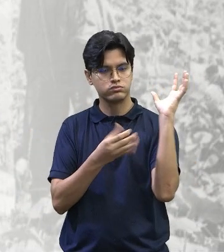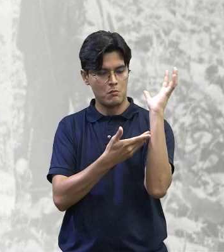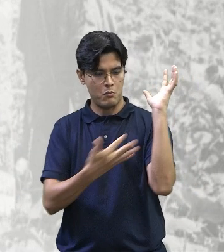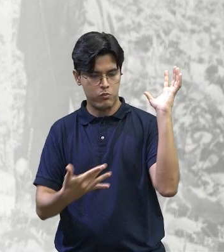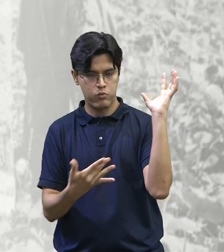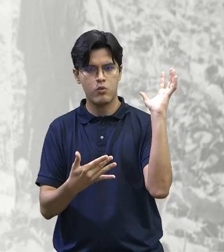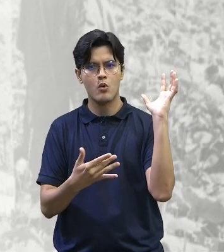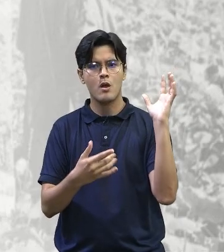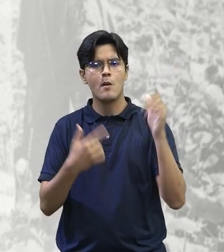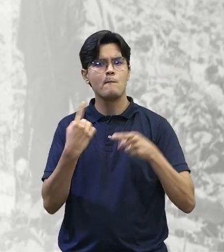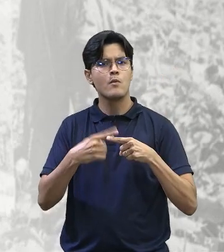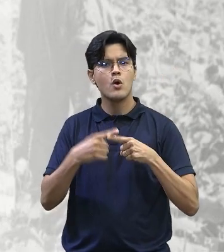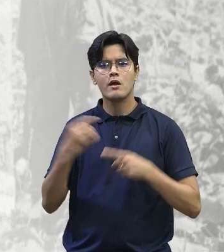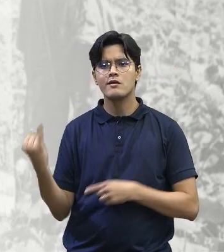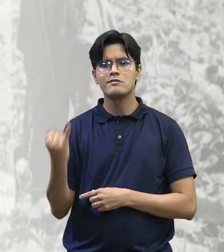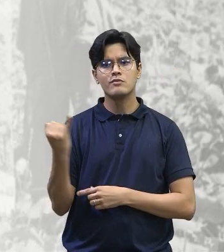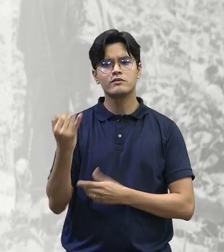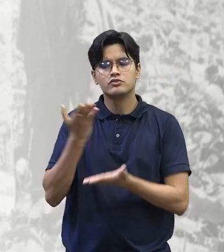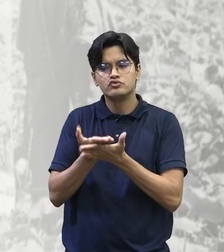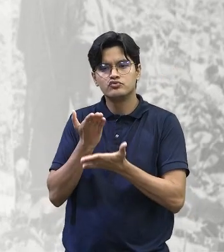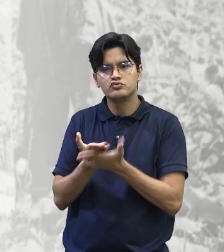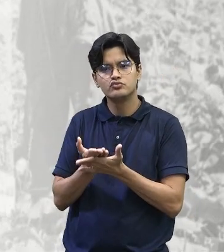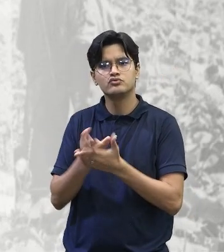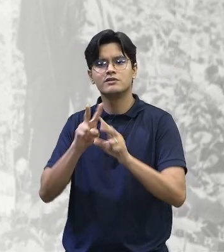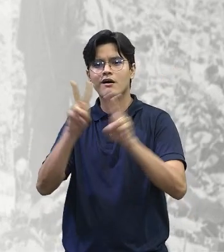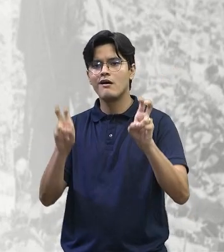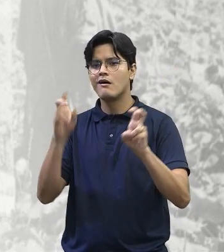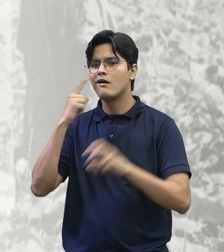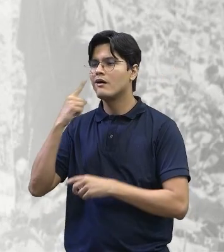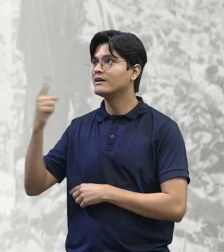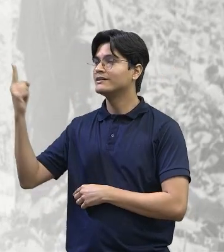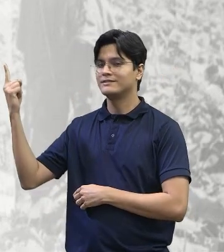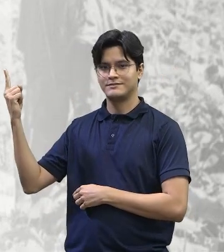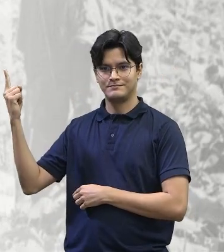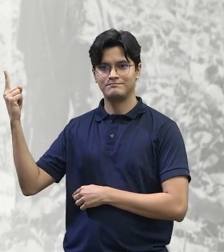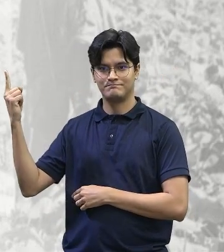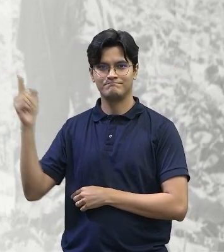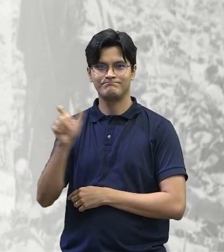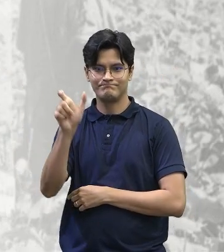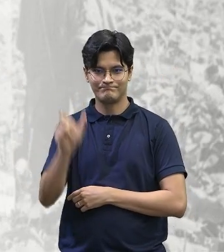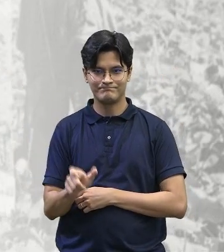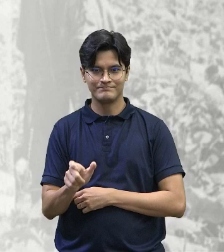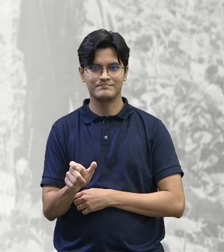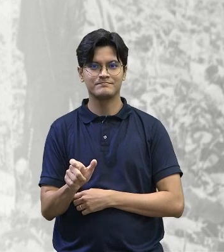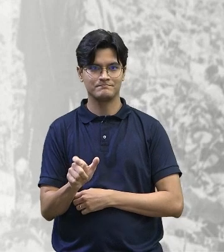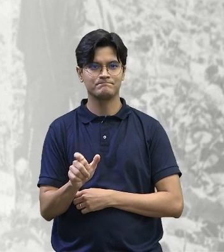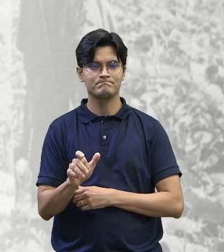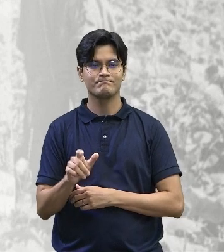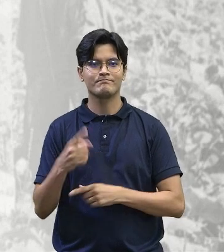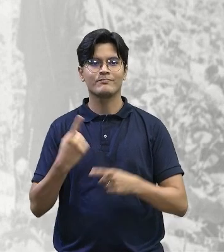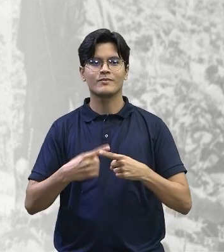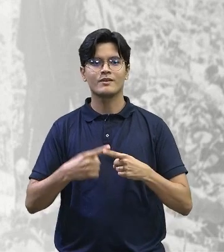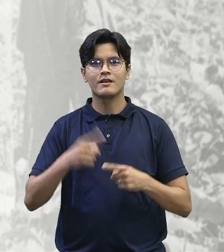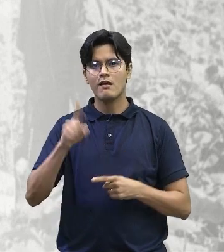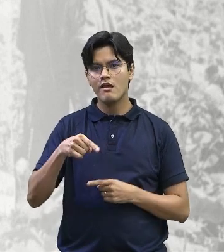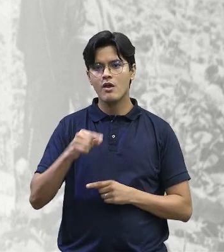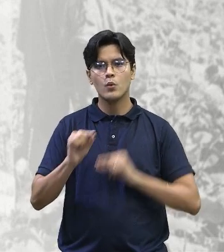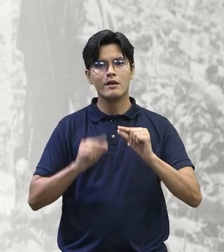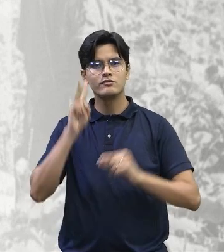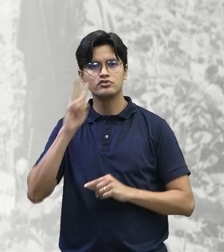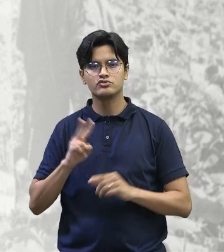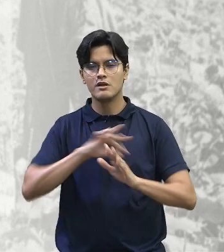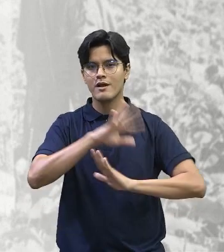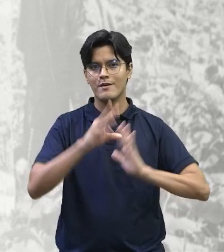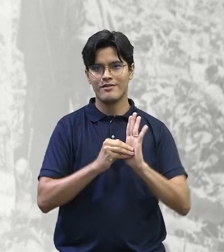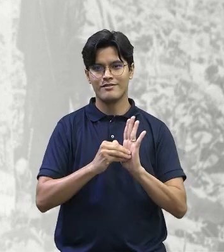é importante a gente estudar esse ciclo econômico, por assim dizer? Porque basicamente a história da Amazônia,